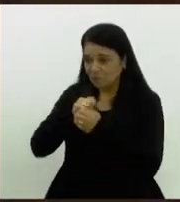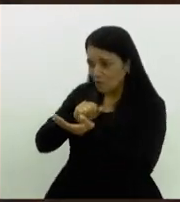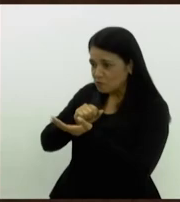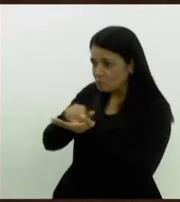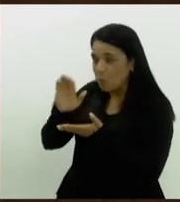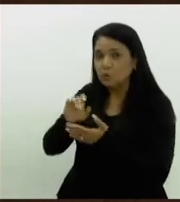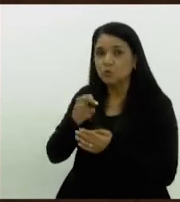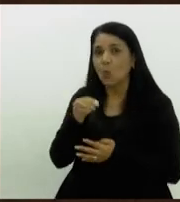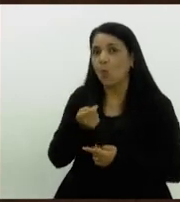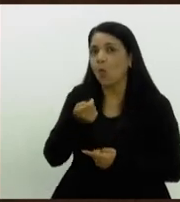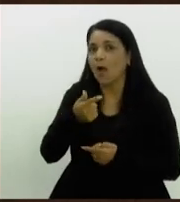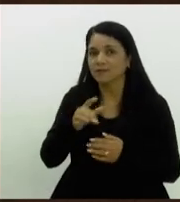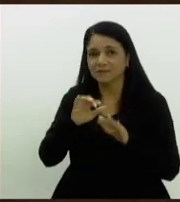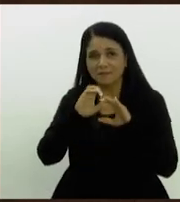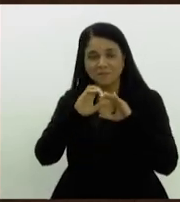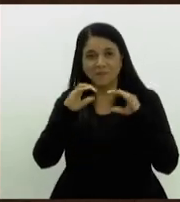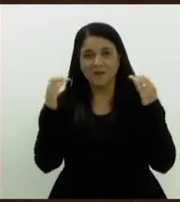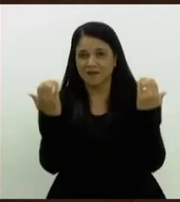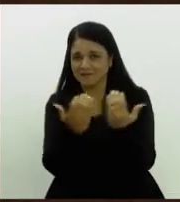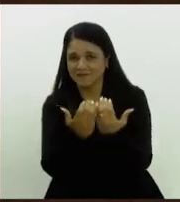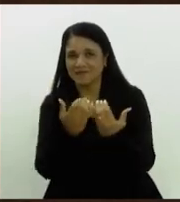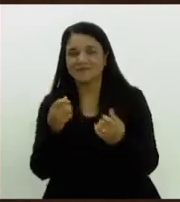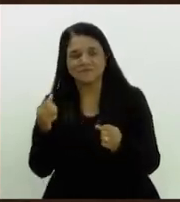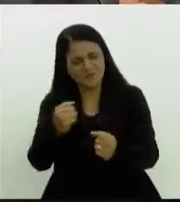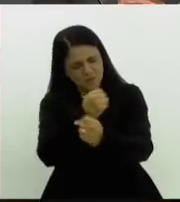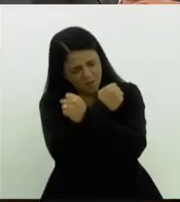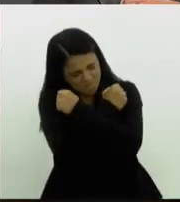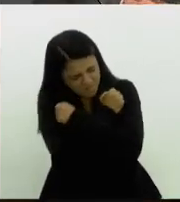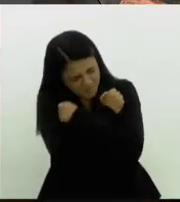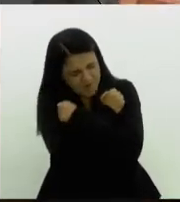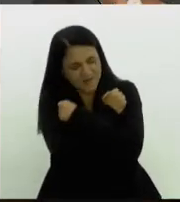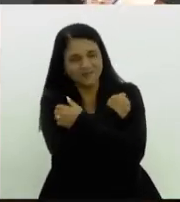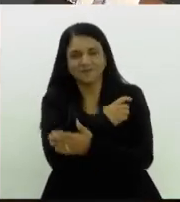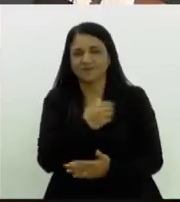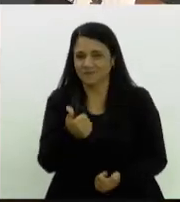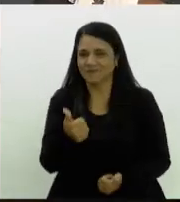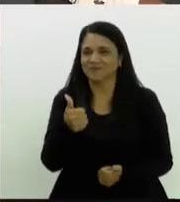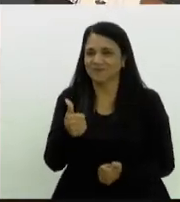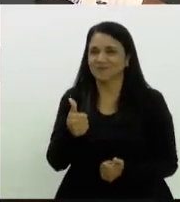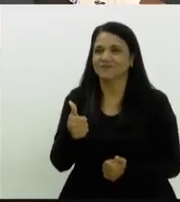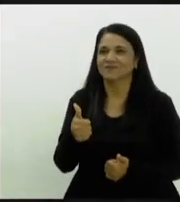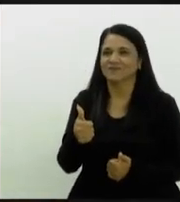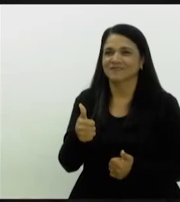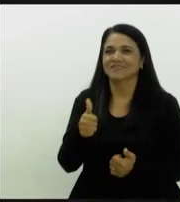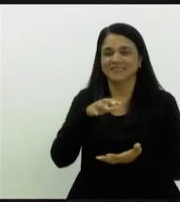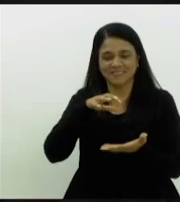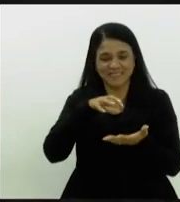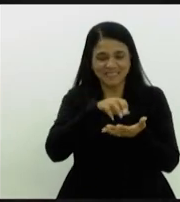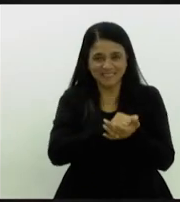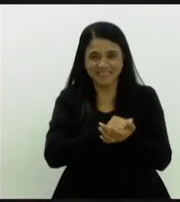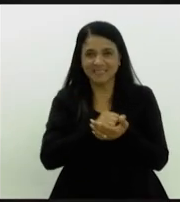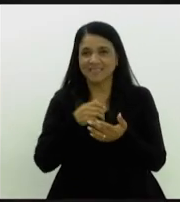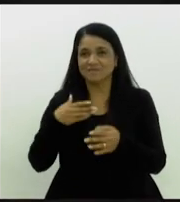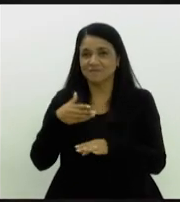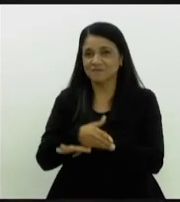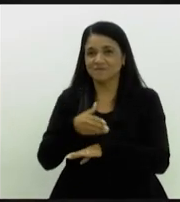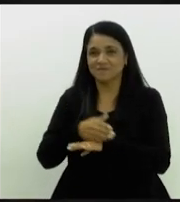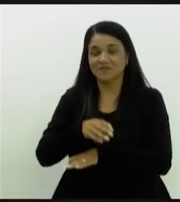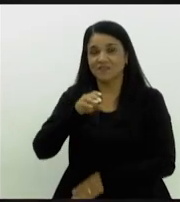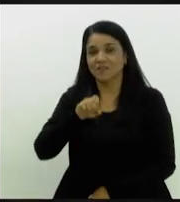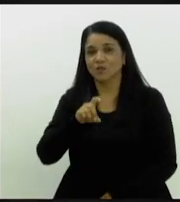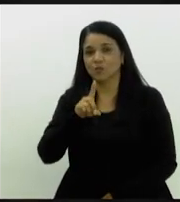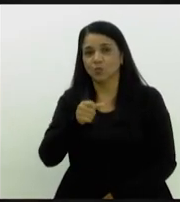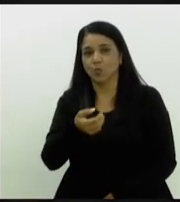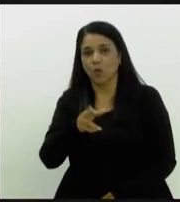a gente comemorou. Mandar um forte abraço para ele, presidente. Obrigado, obrigado, já. Gostaria de registrar também a presença de Eduardo Guedes,